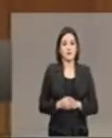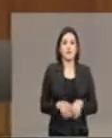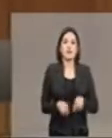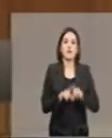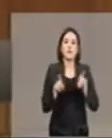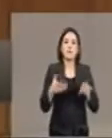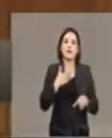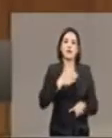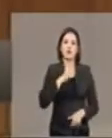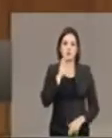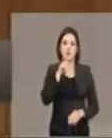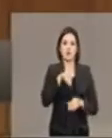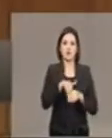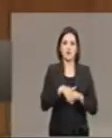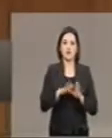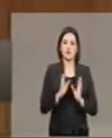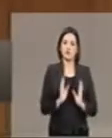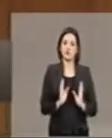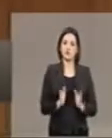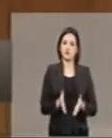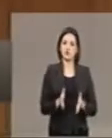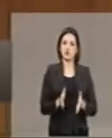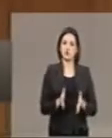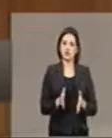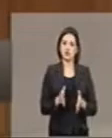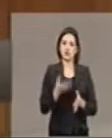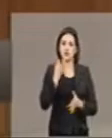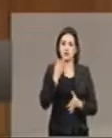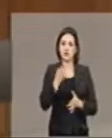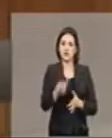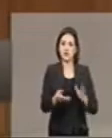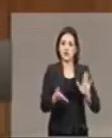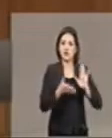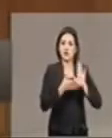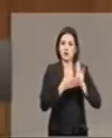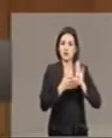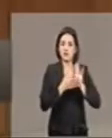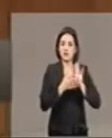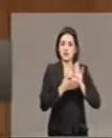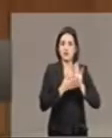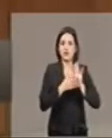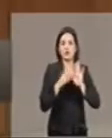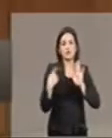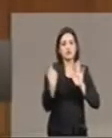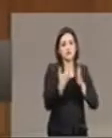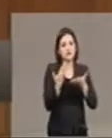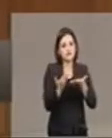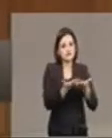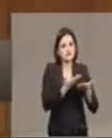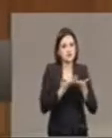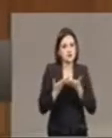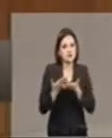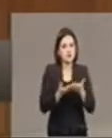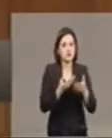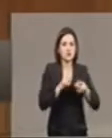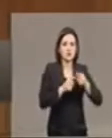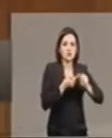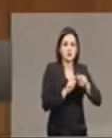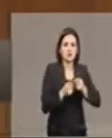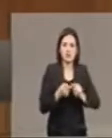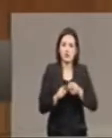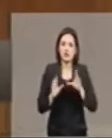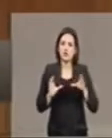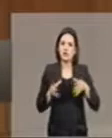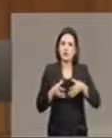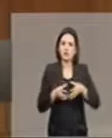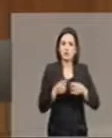cautelar. Ministro Fachin. Indiquei a pauta, estamos apreciando em conjunto, embora o tema que foi trazido